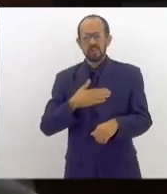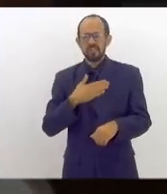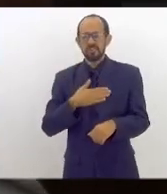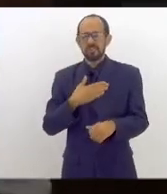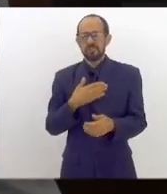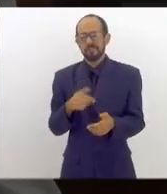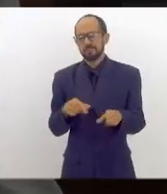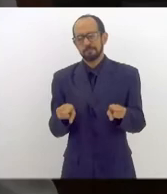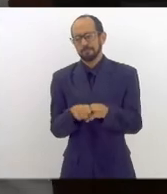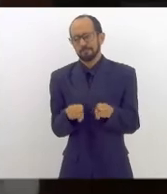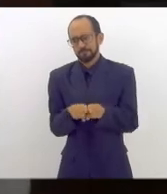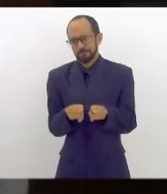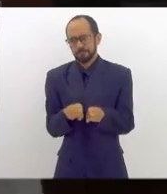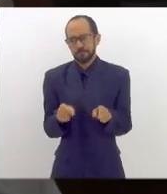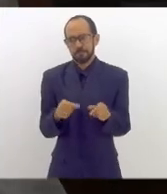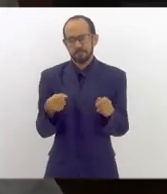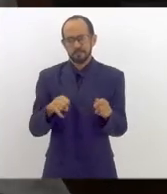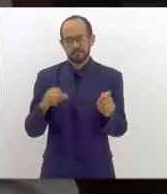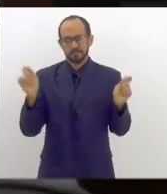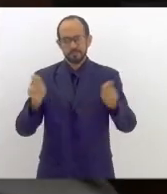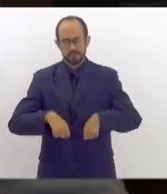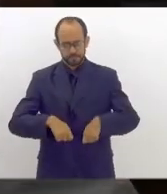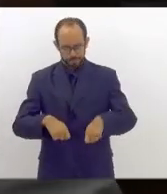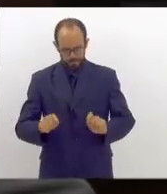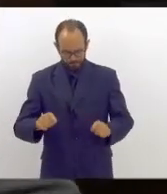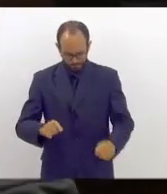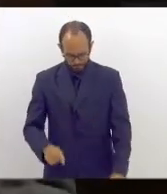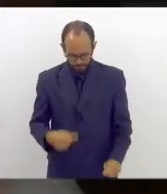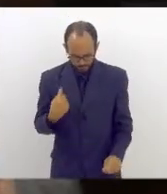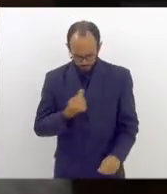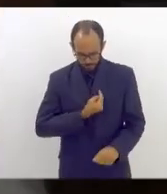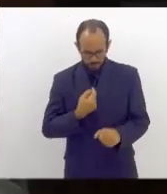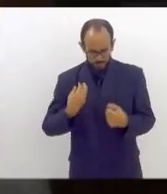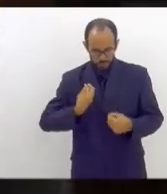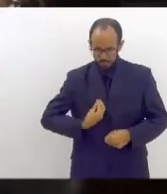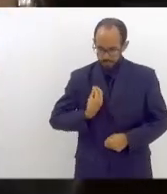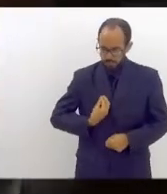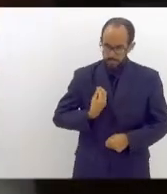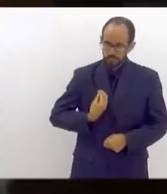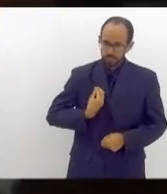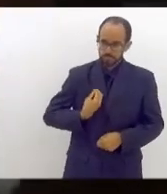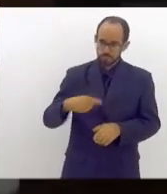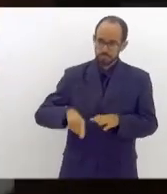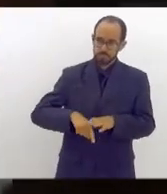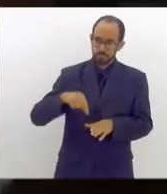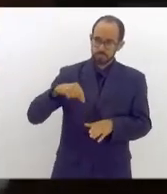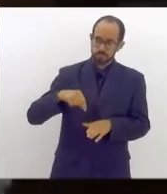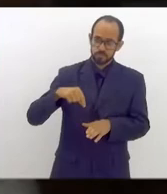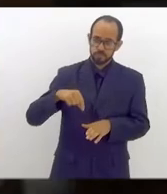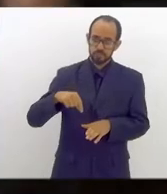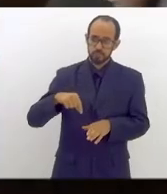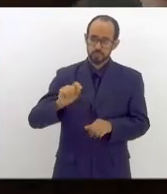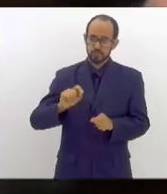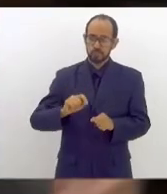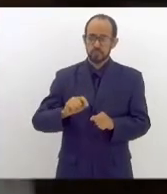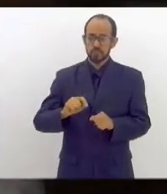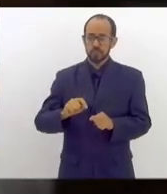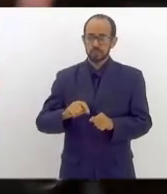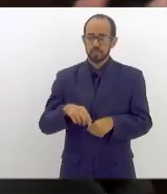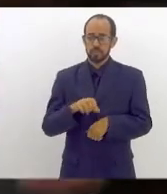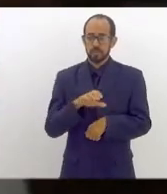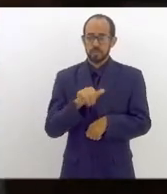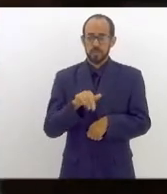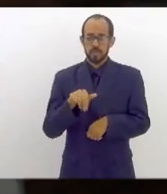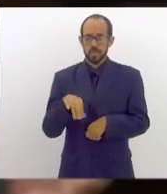e que Se pudéssemos estaríamos aqui também participando da escolha né do nome do Carlos